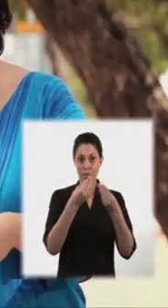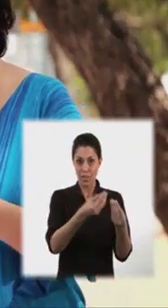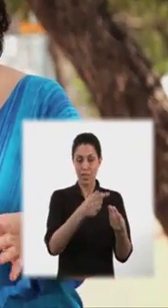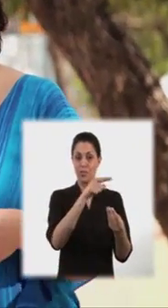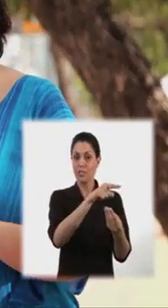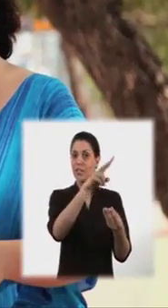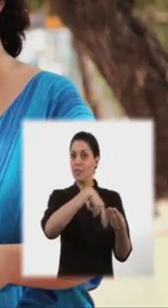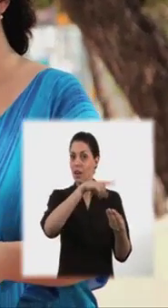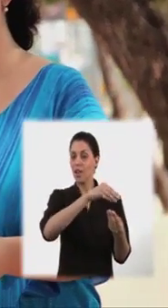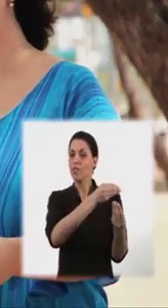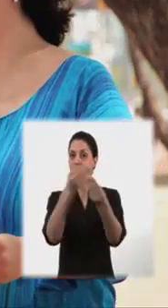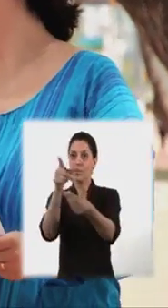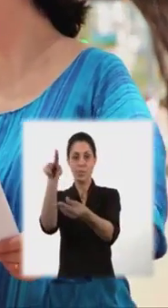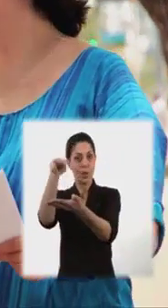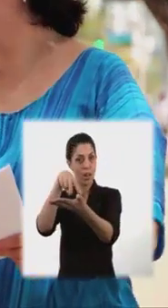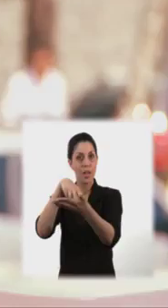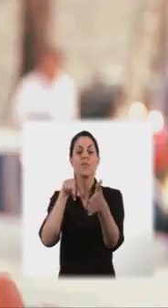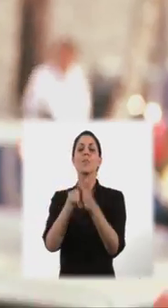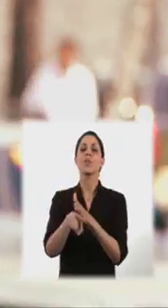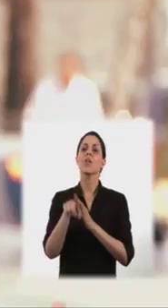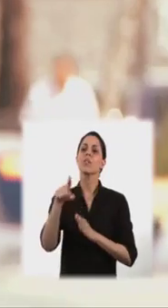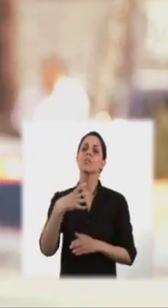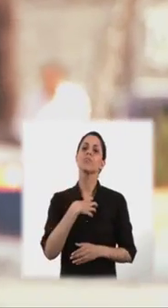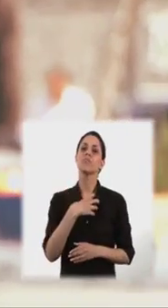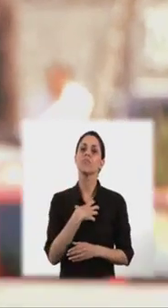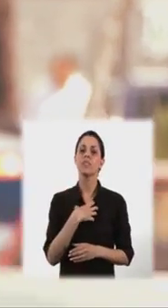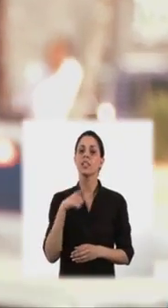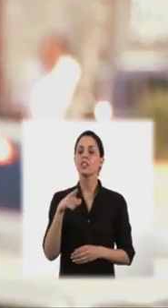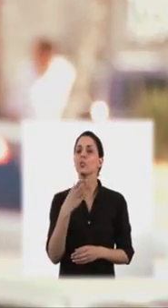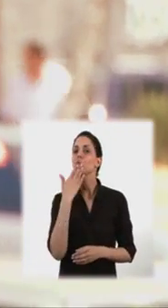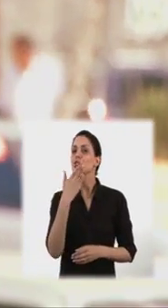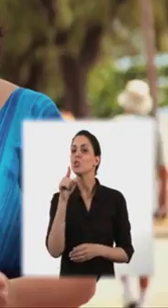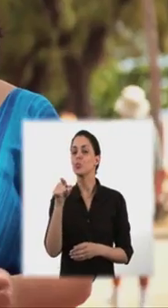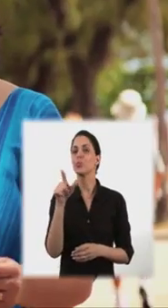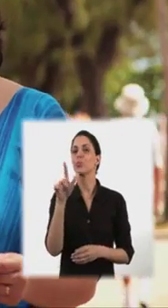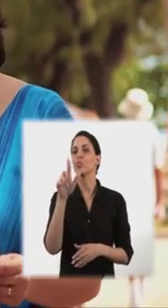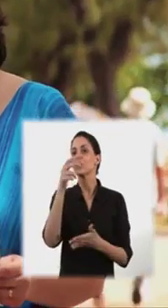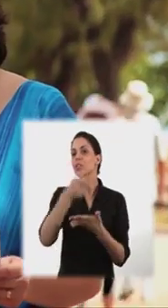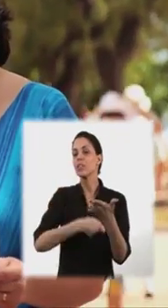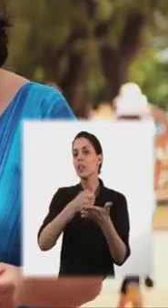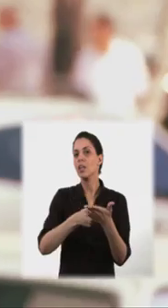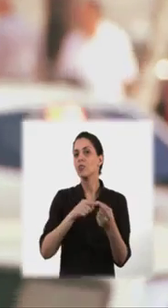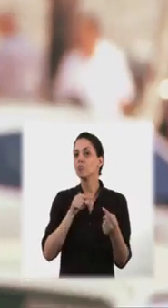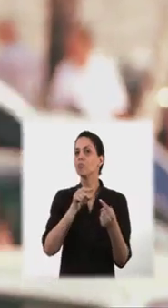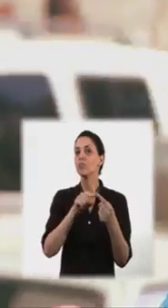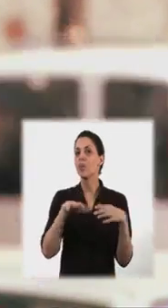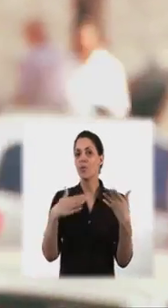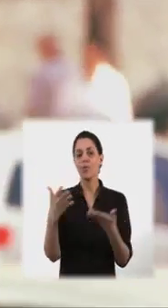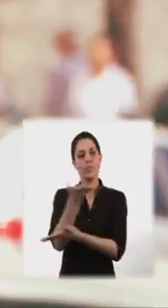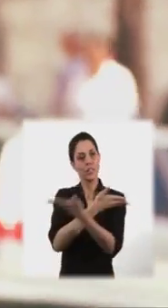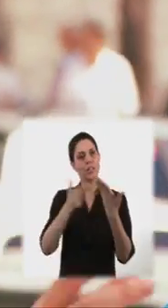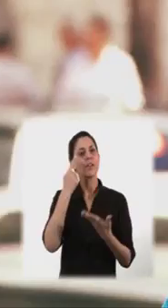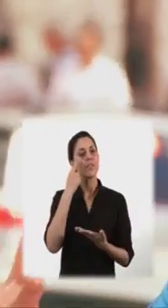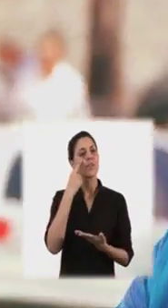você lê, que a pessoa lê, você vai perguntar para ela como que ela classificaria esse tipo de texto, para você